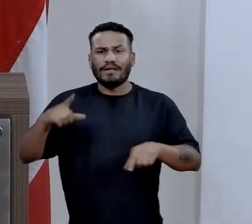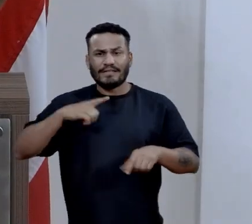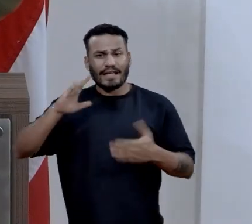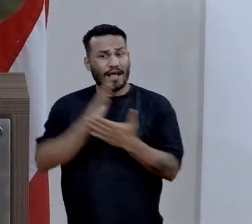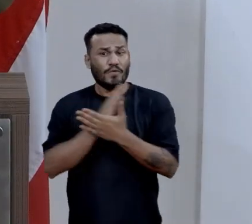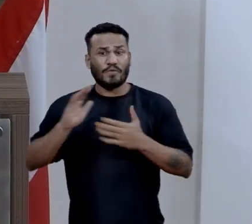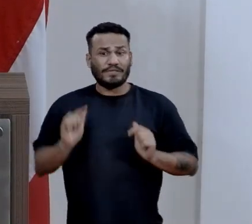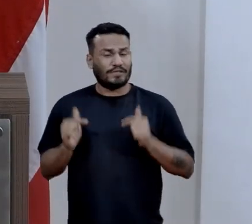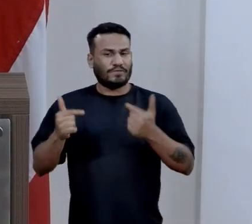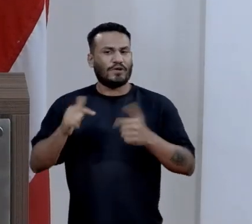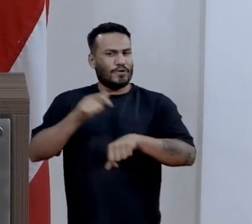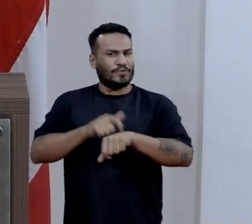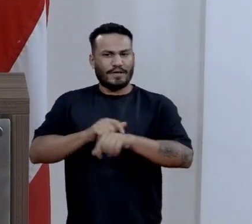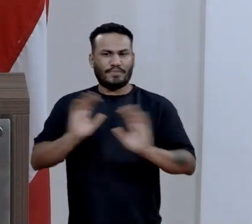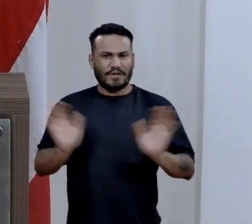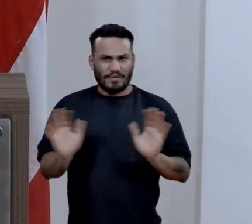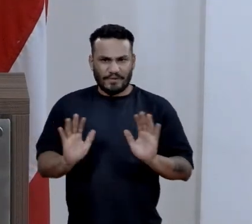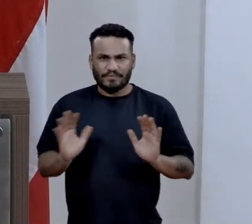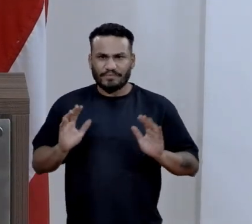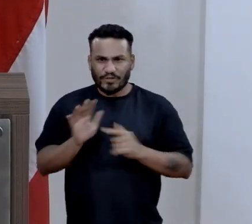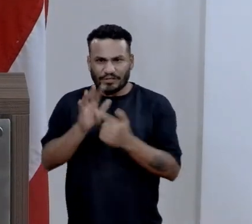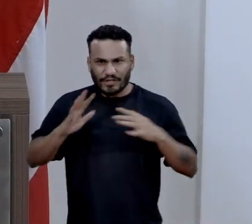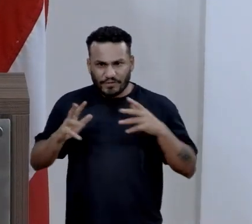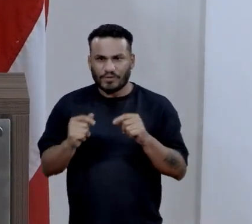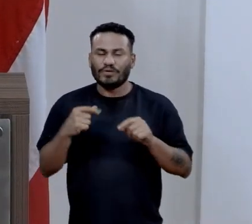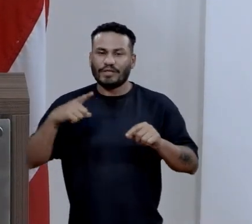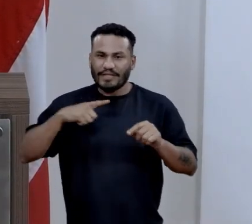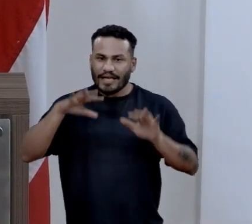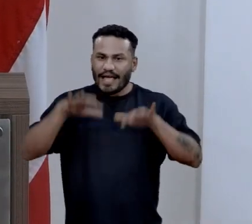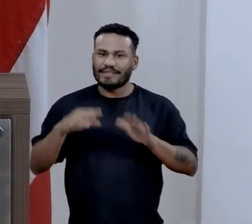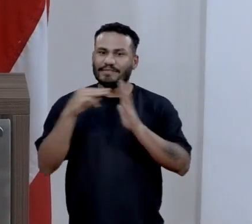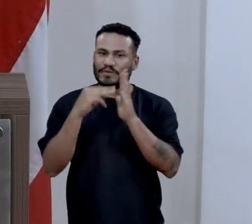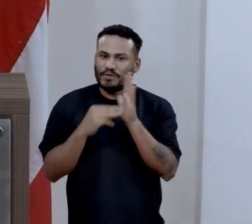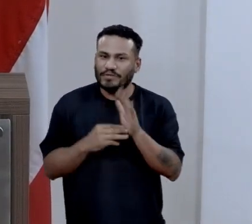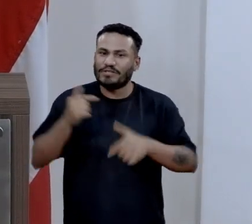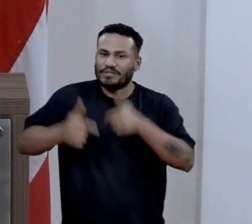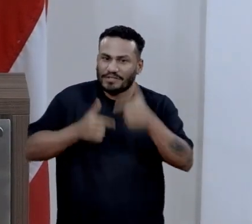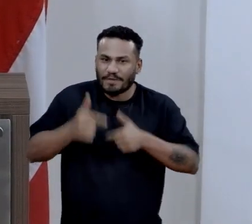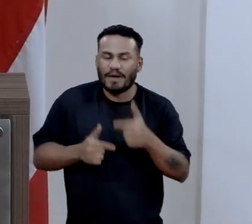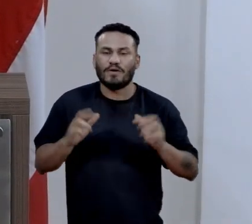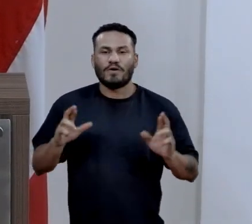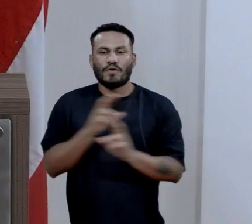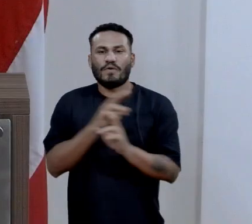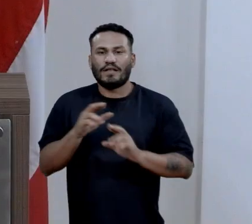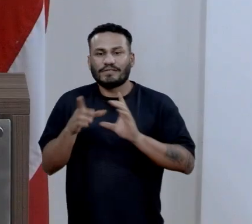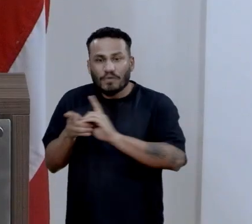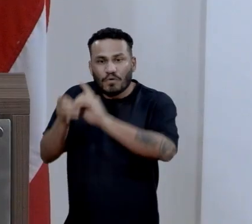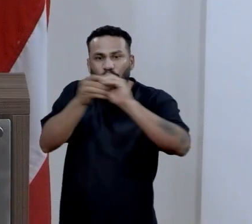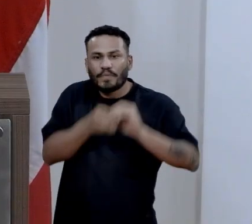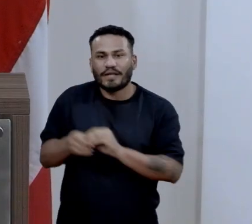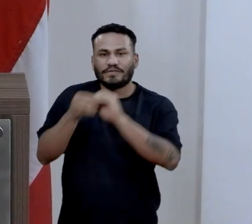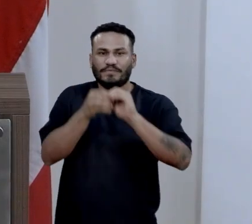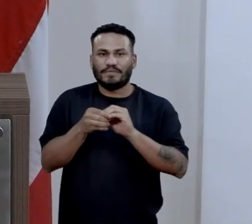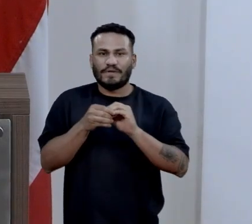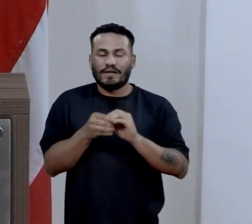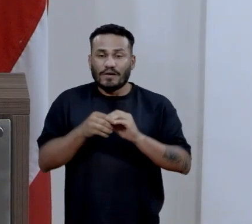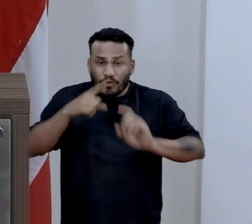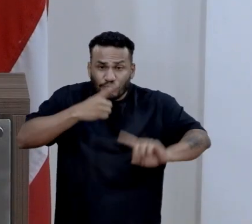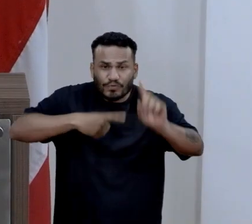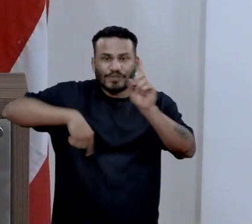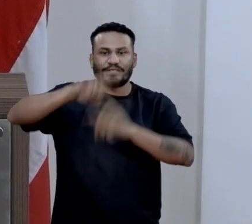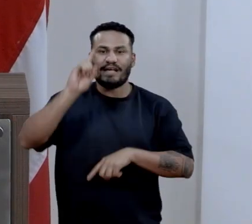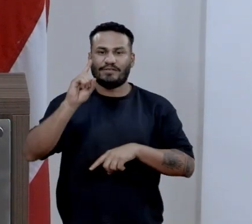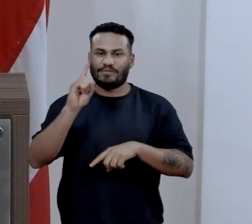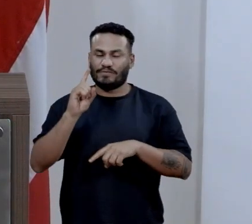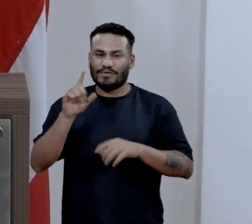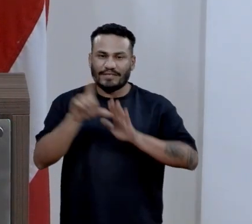mais algumas ações, mas o tempo não me permite mostrar tudo, porque a gente tem essa metodologia constante de trabalho em relação ao cooperativismo, em relação ao sucesso que